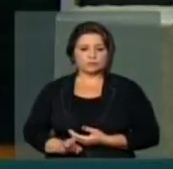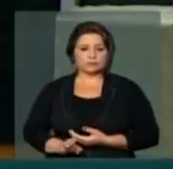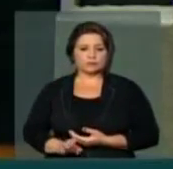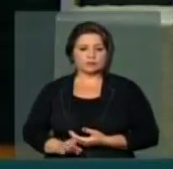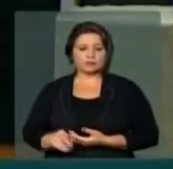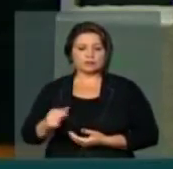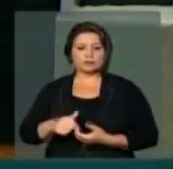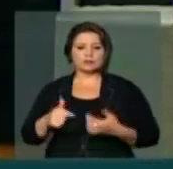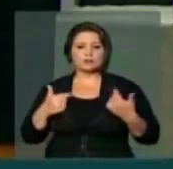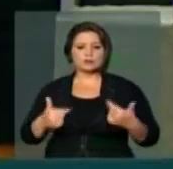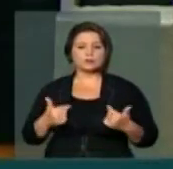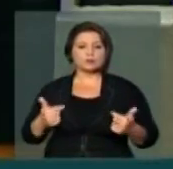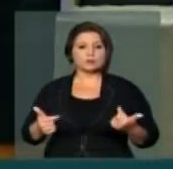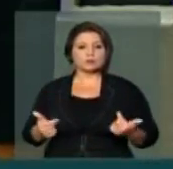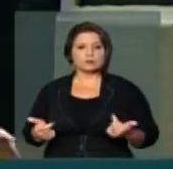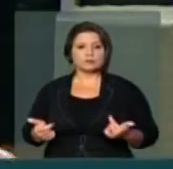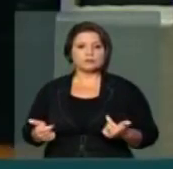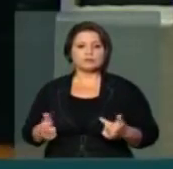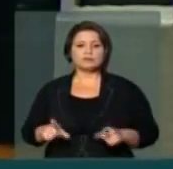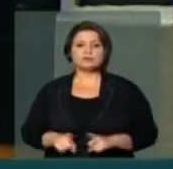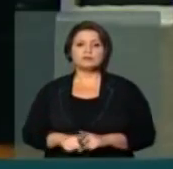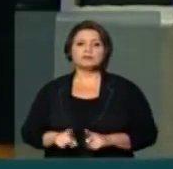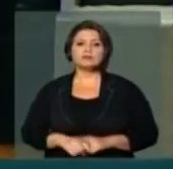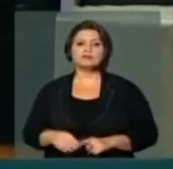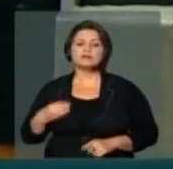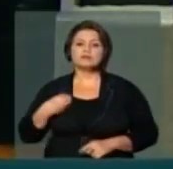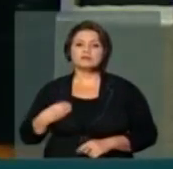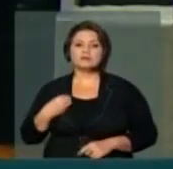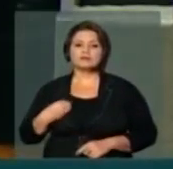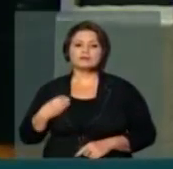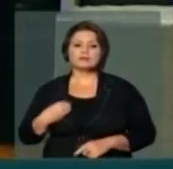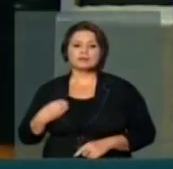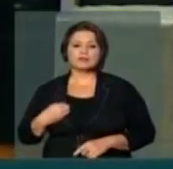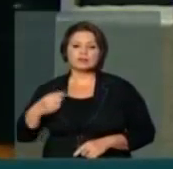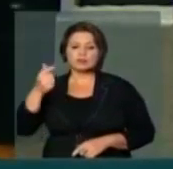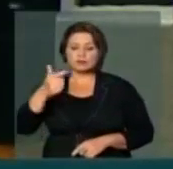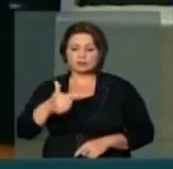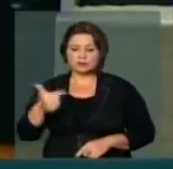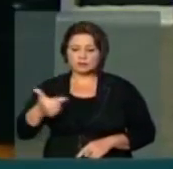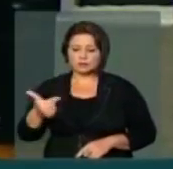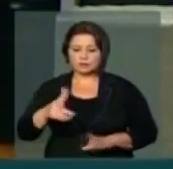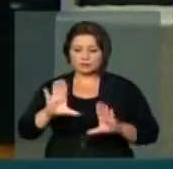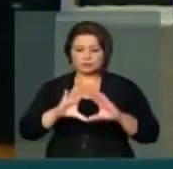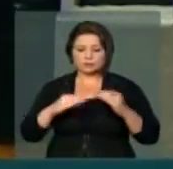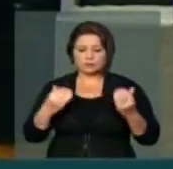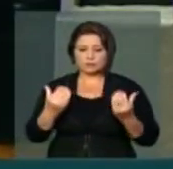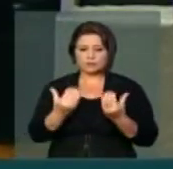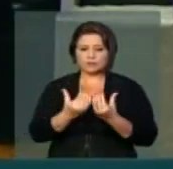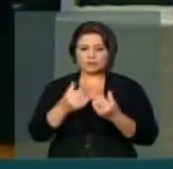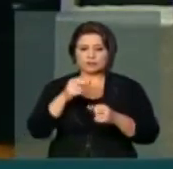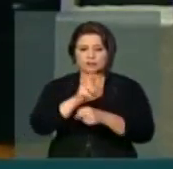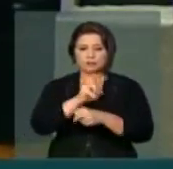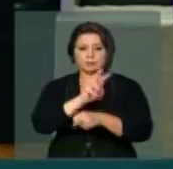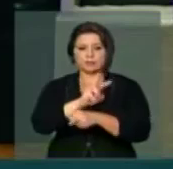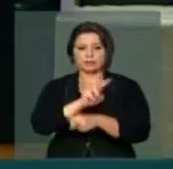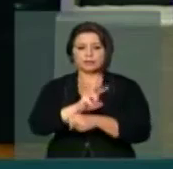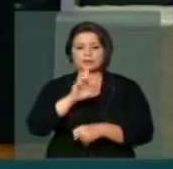tendo a oportunidade de vivenciar a sua segunda Conferência Nacional de Proteção e Defesa